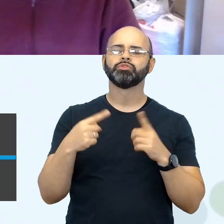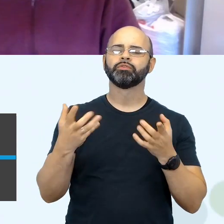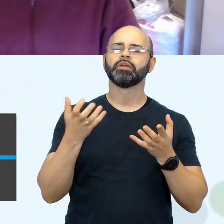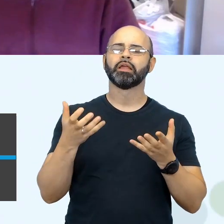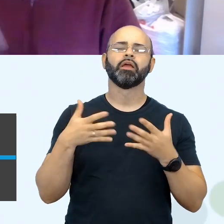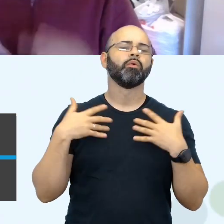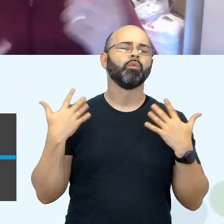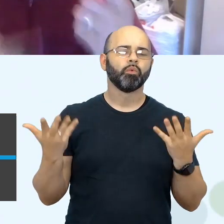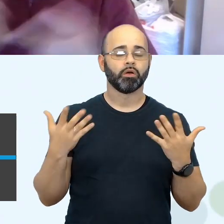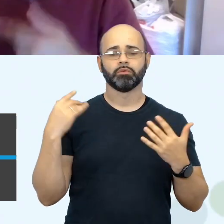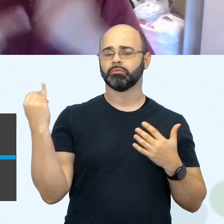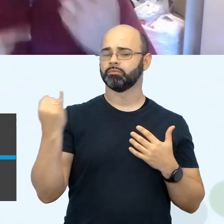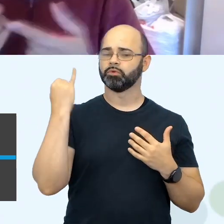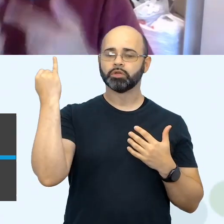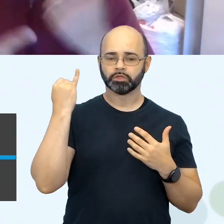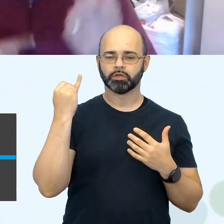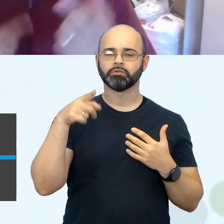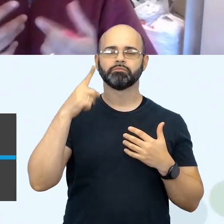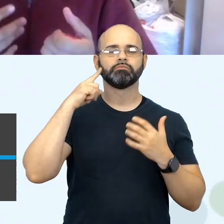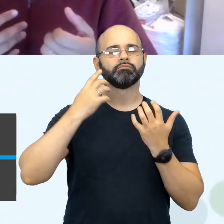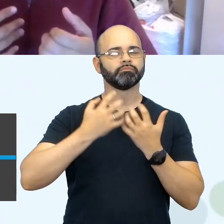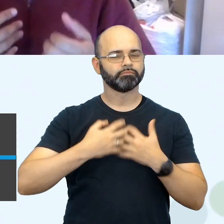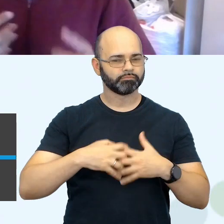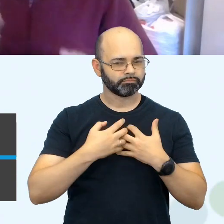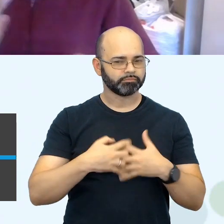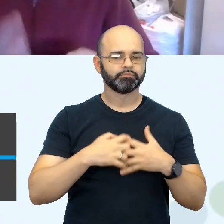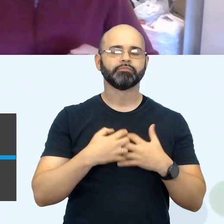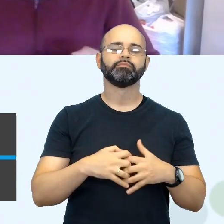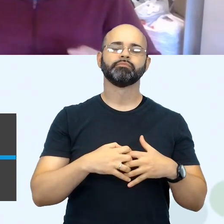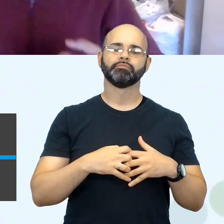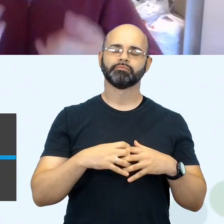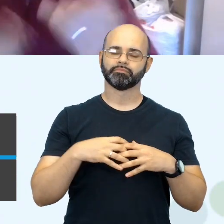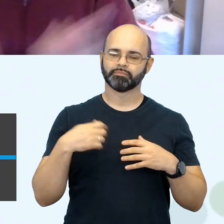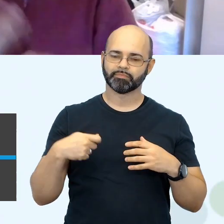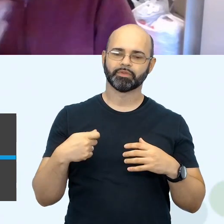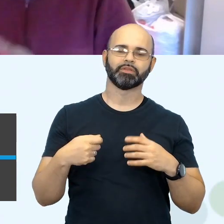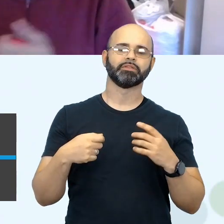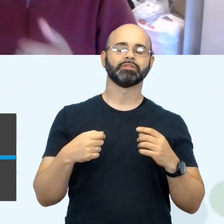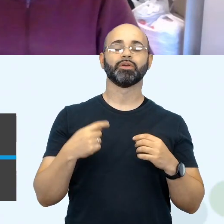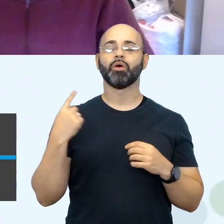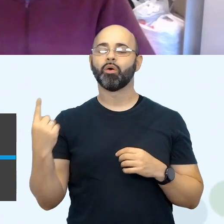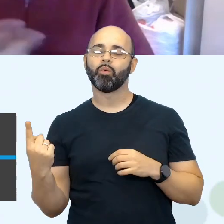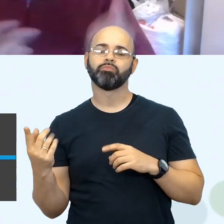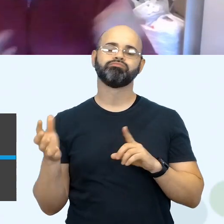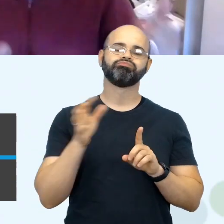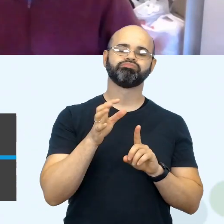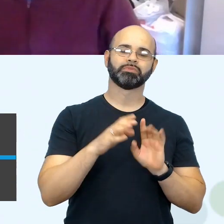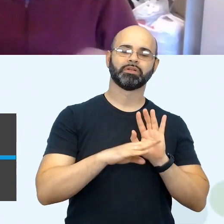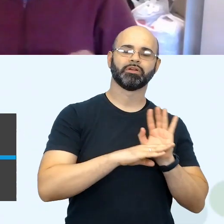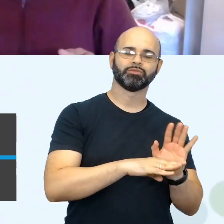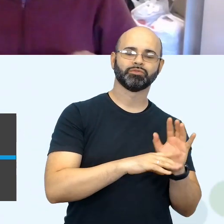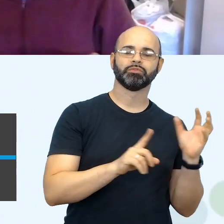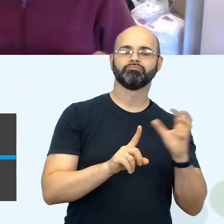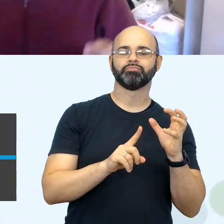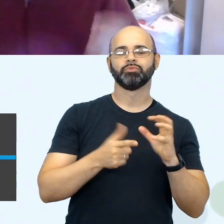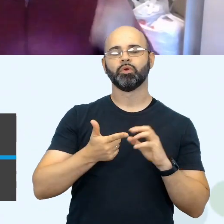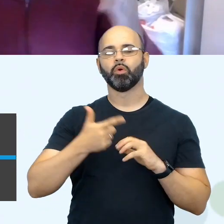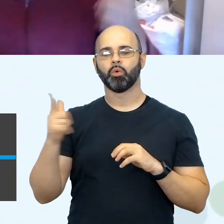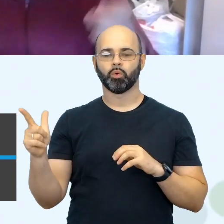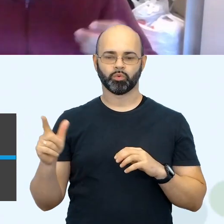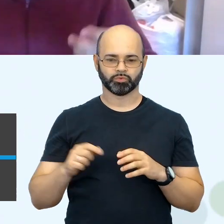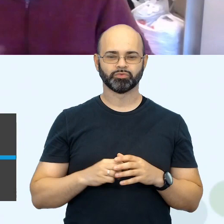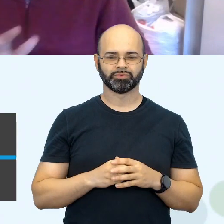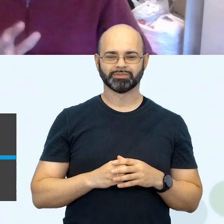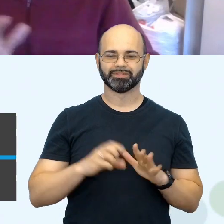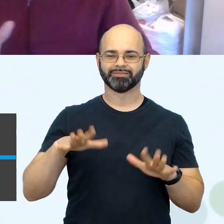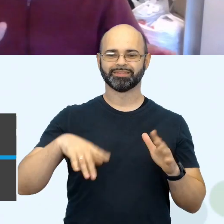importante. E a partir daí fazer esse processo iterativo mesmo, deixar que um transforme o outro, para você também não ficar engessado, às vezes, em uma